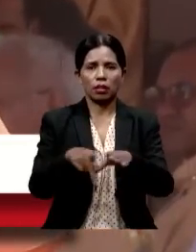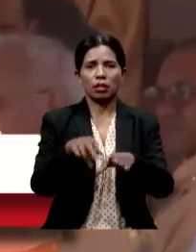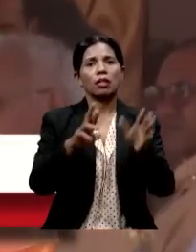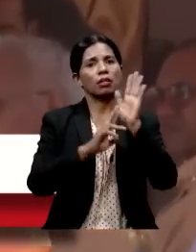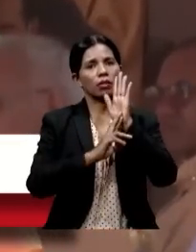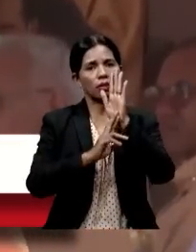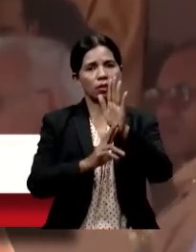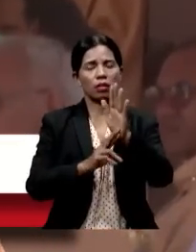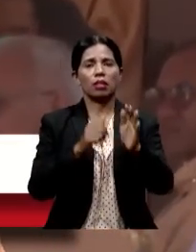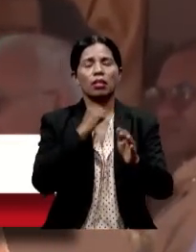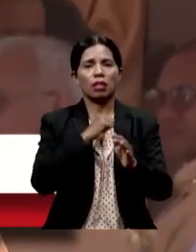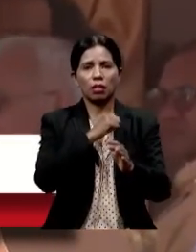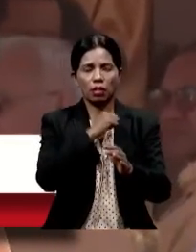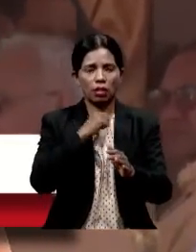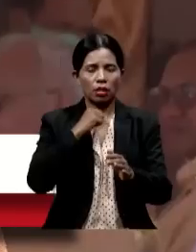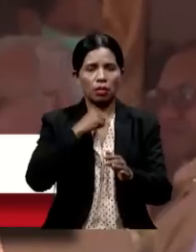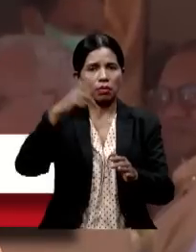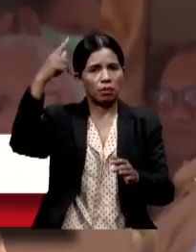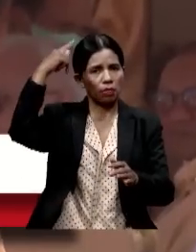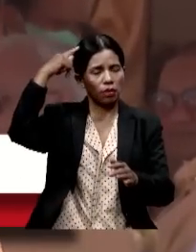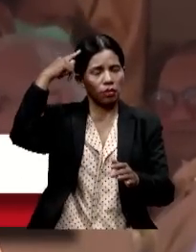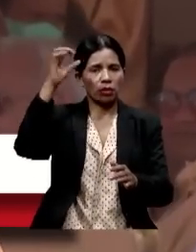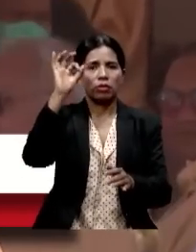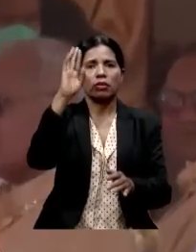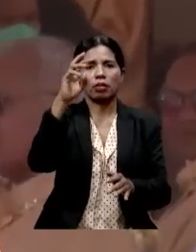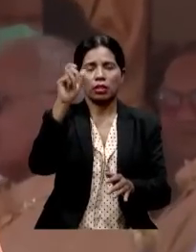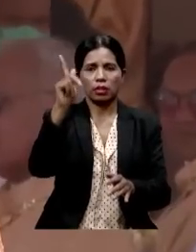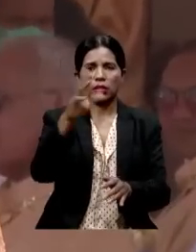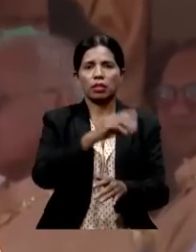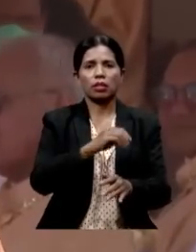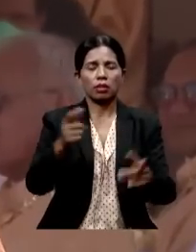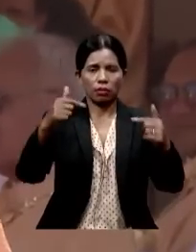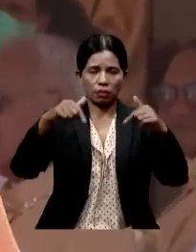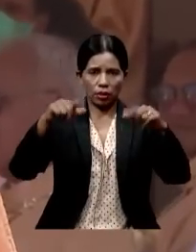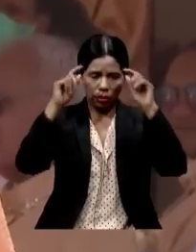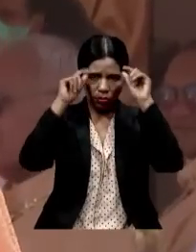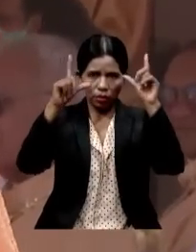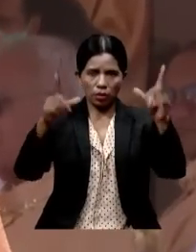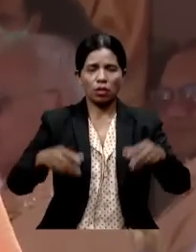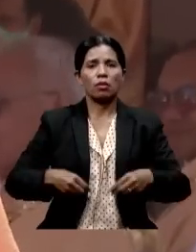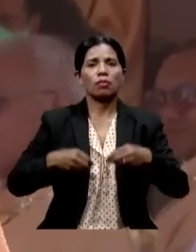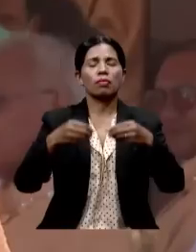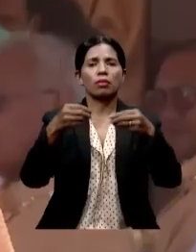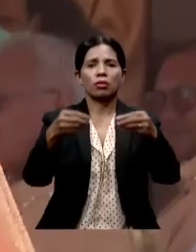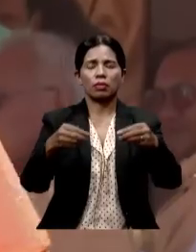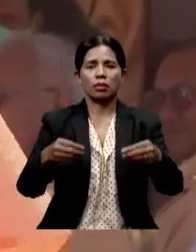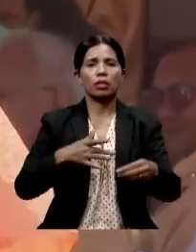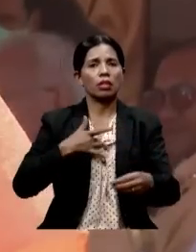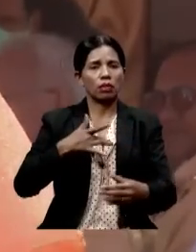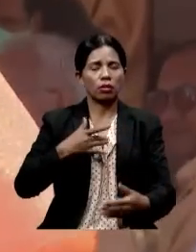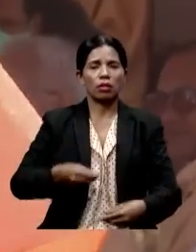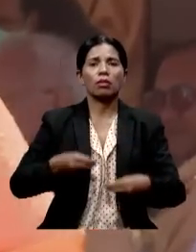rappresentante du Santo Padre o Papa Francisco in Timor-Leste nesta meravigliosa celebração